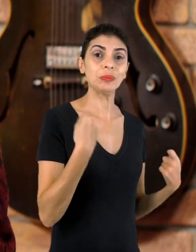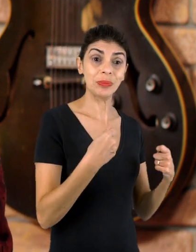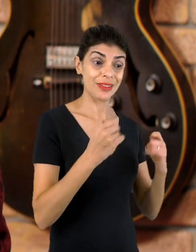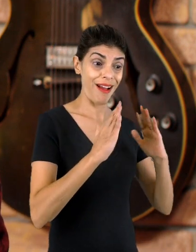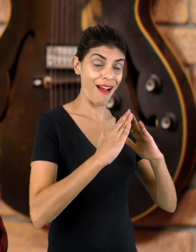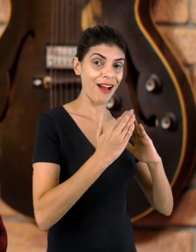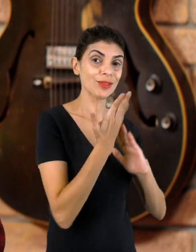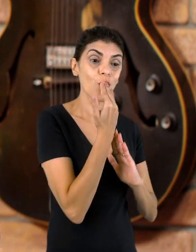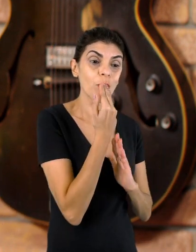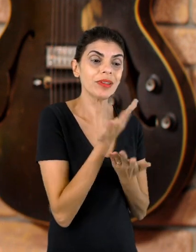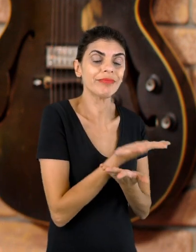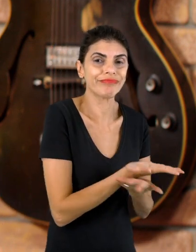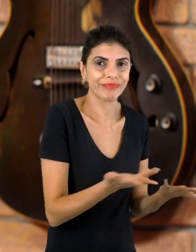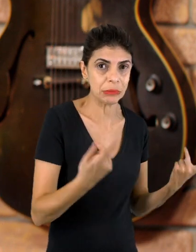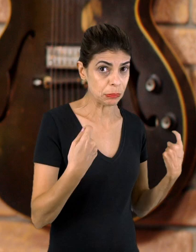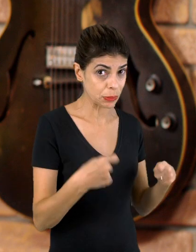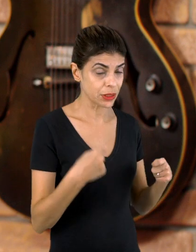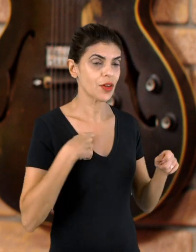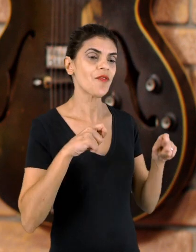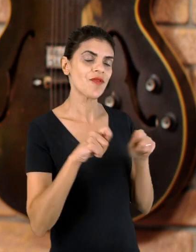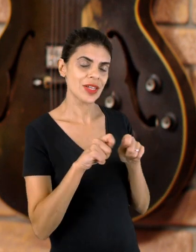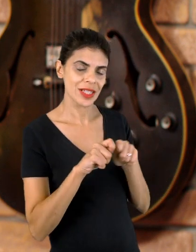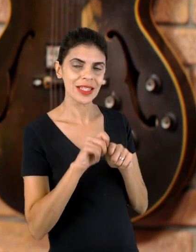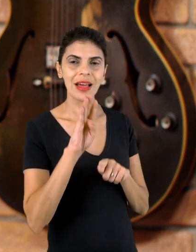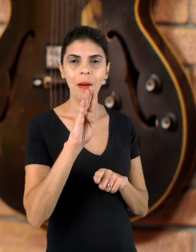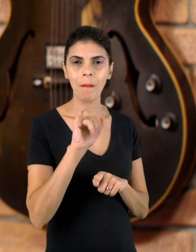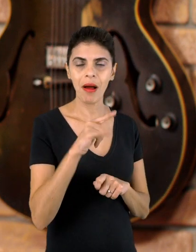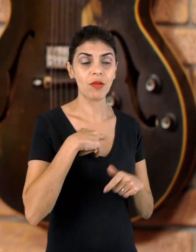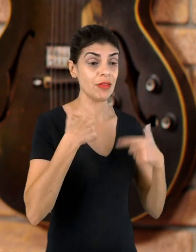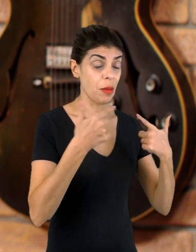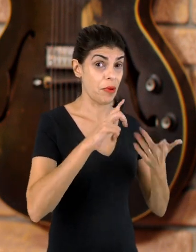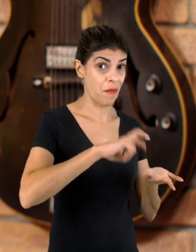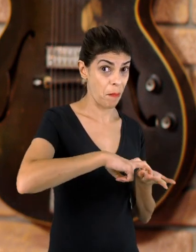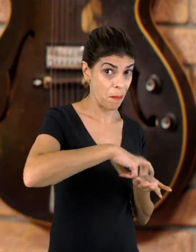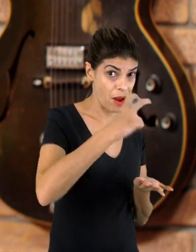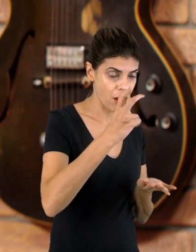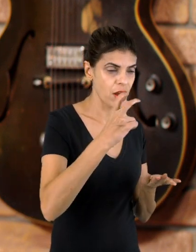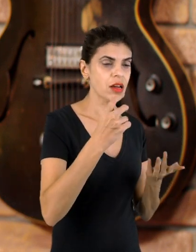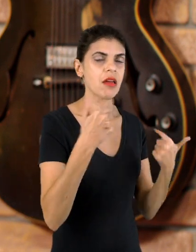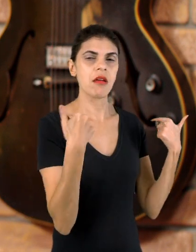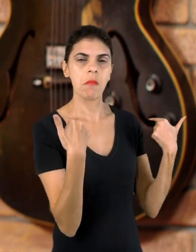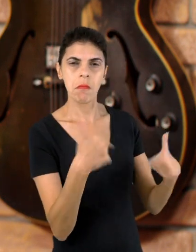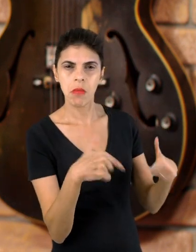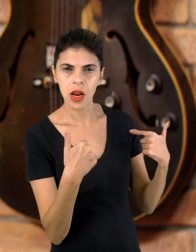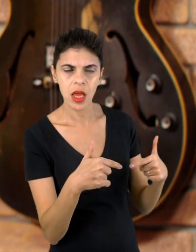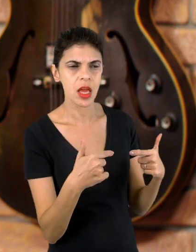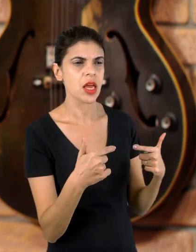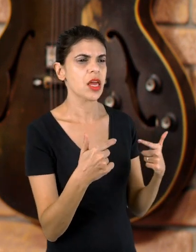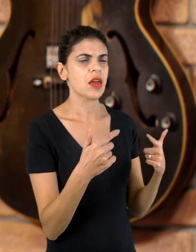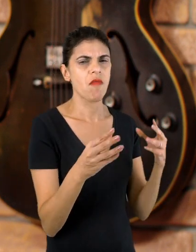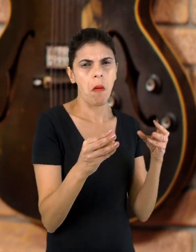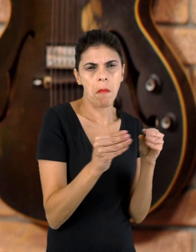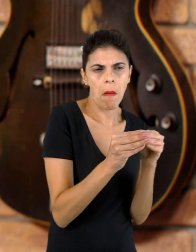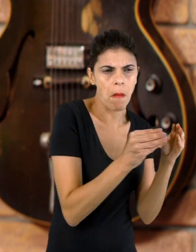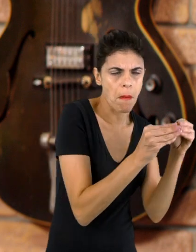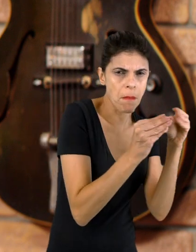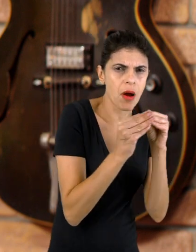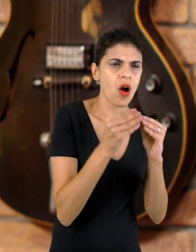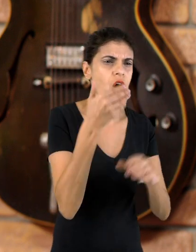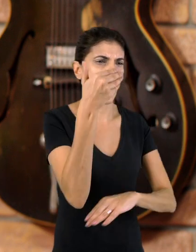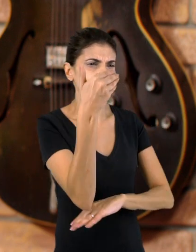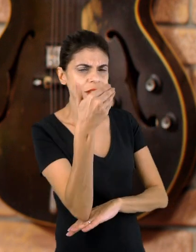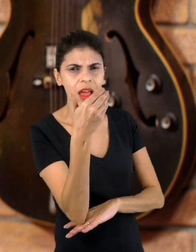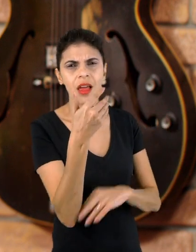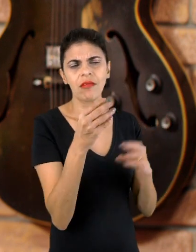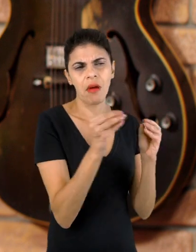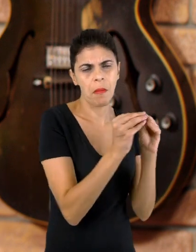comida em casa. Então, assim, eu fazia o baile, eu trabalhava de dia, arranjava um emprego em corporativo,